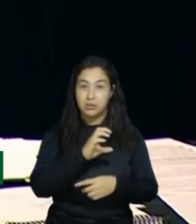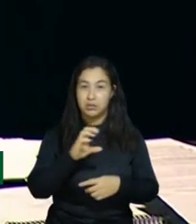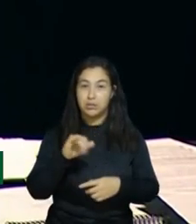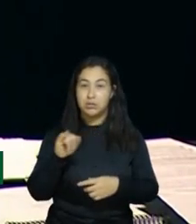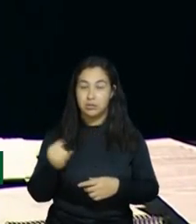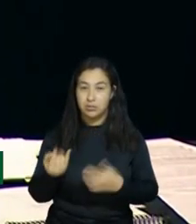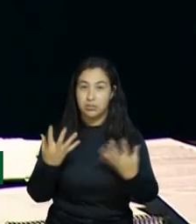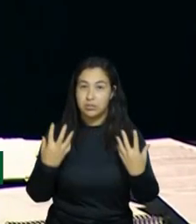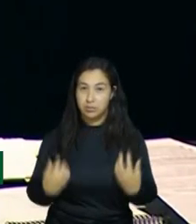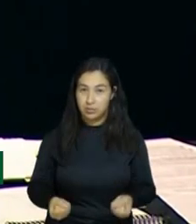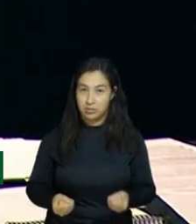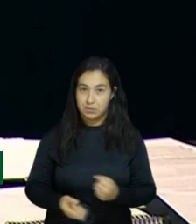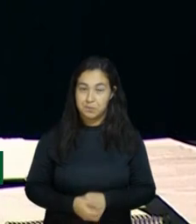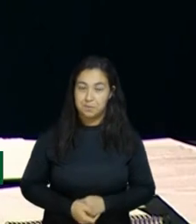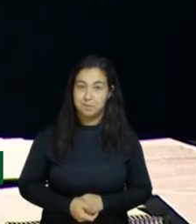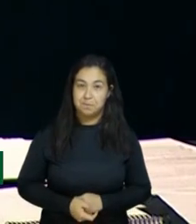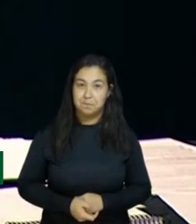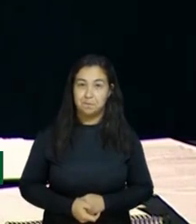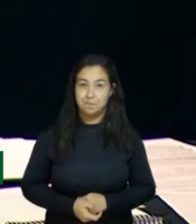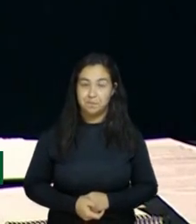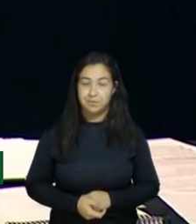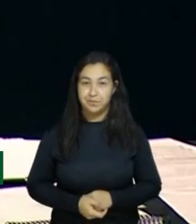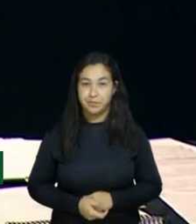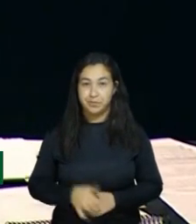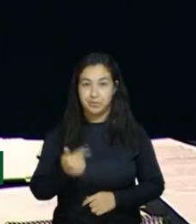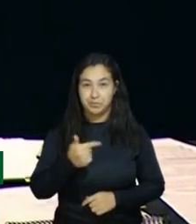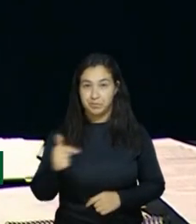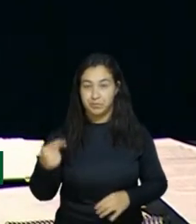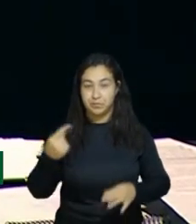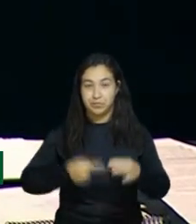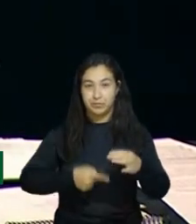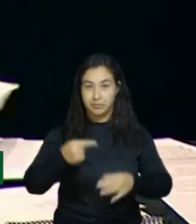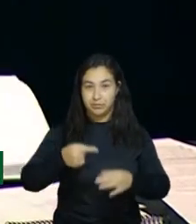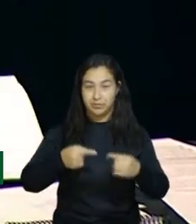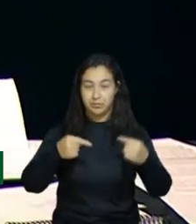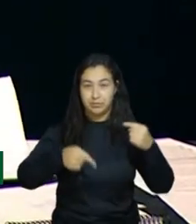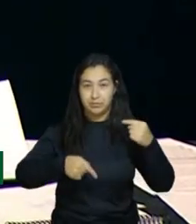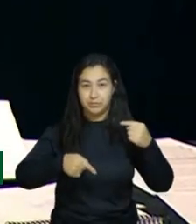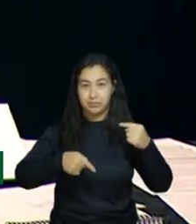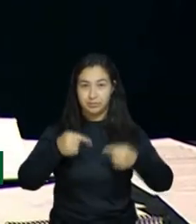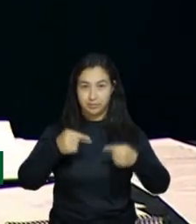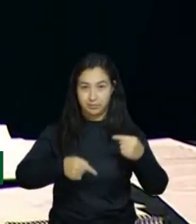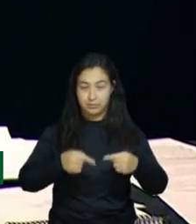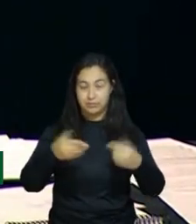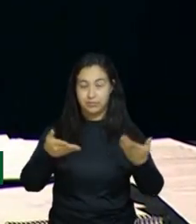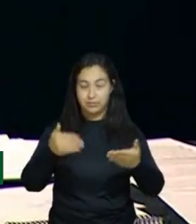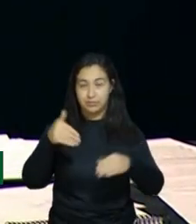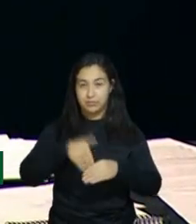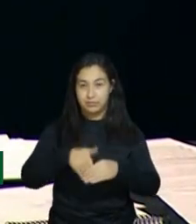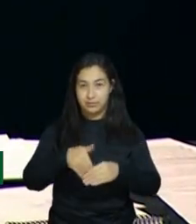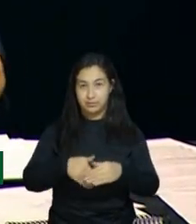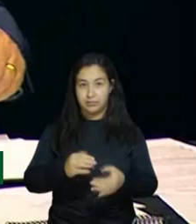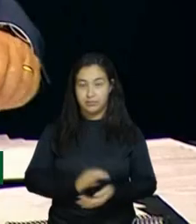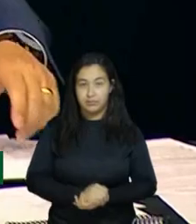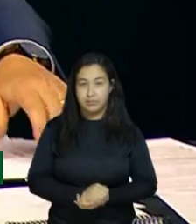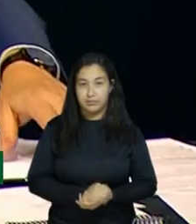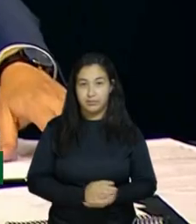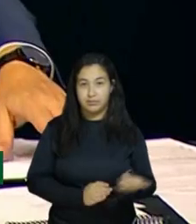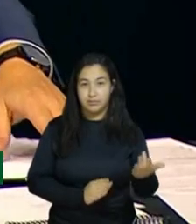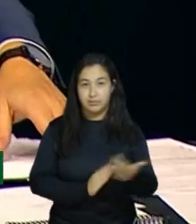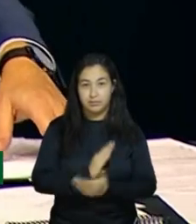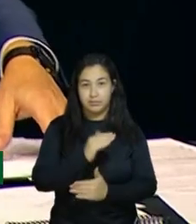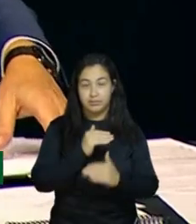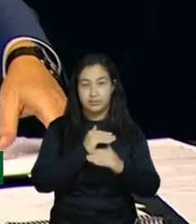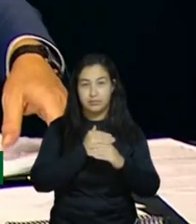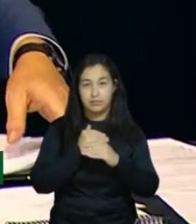Martins, em discussão. Não havendo quem queira discutir, em votação. Deputados que aprovam, permaneçam como se encontram.